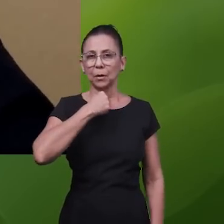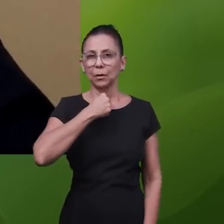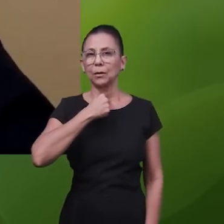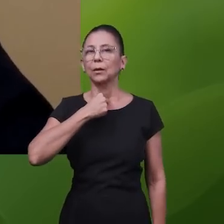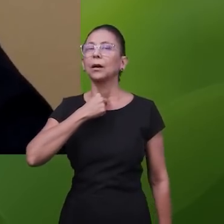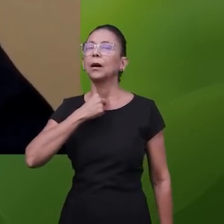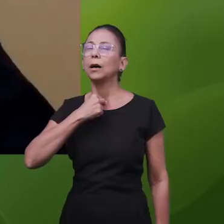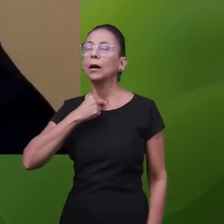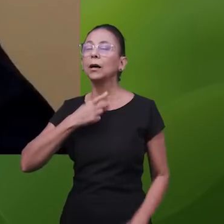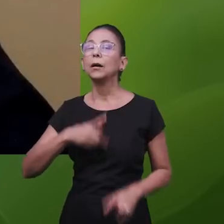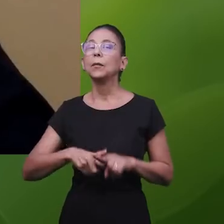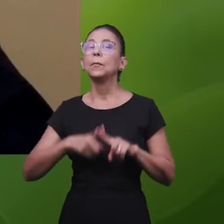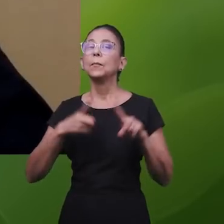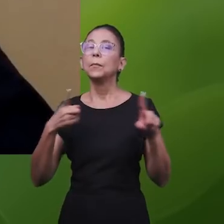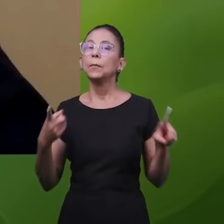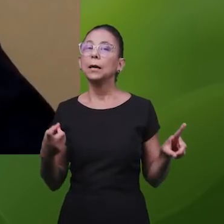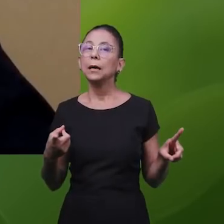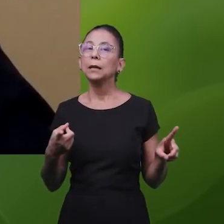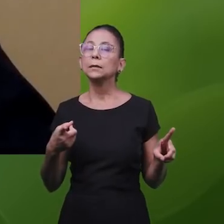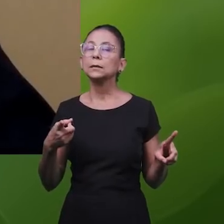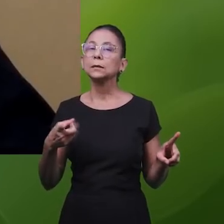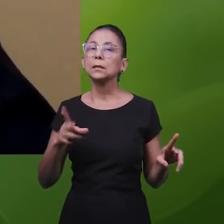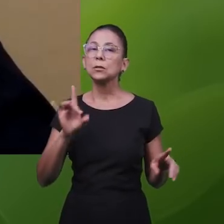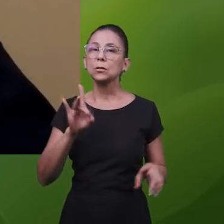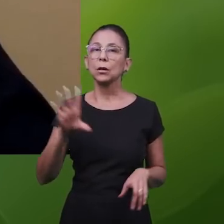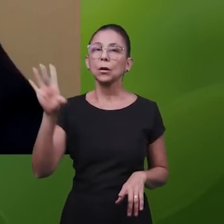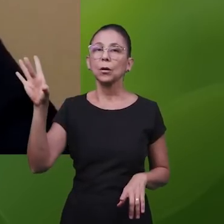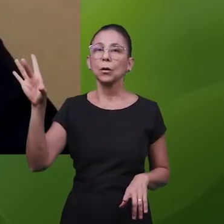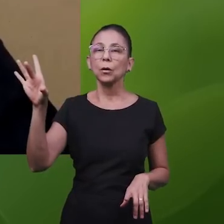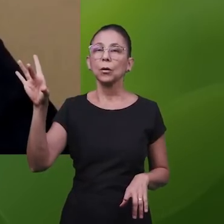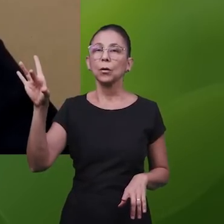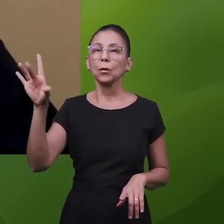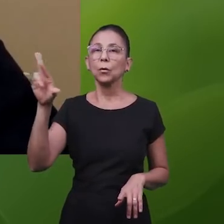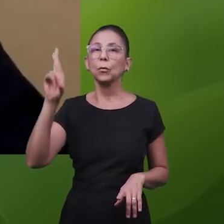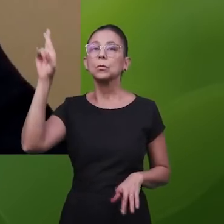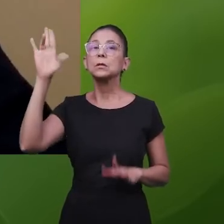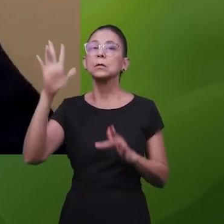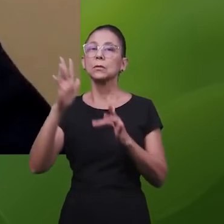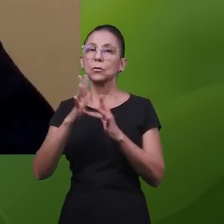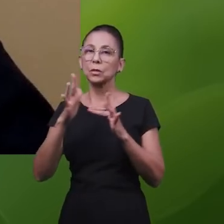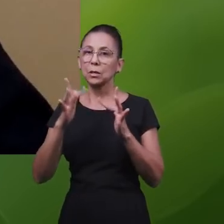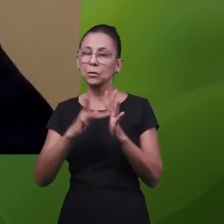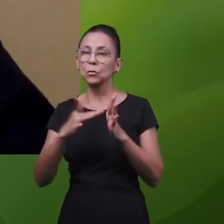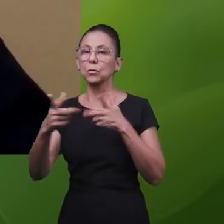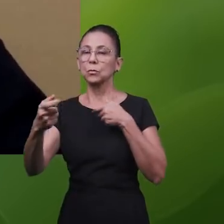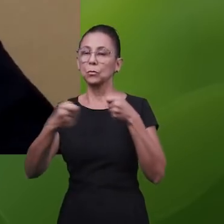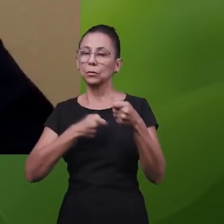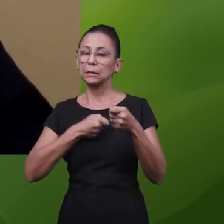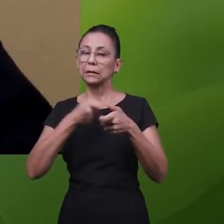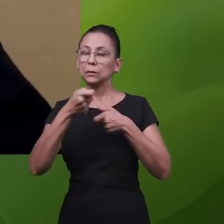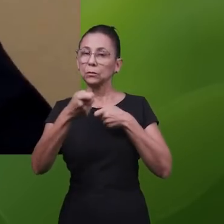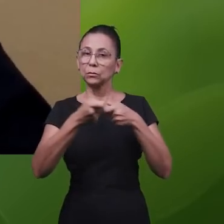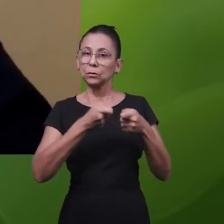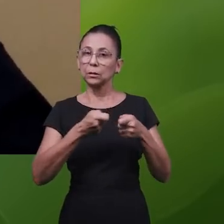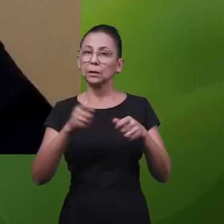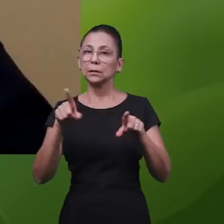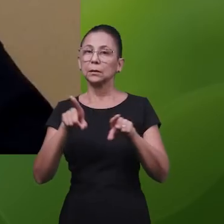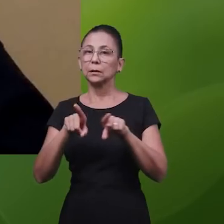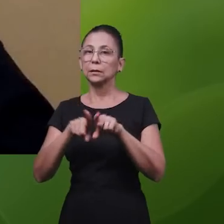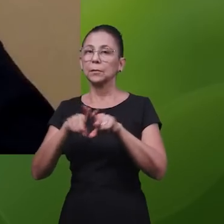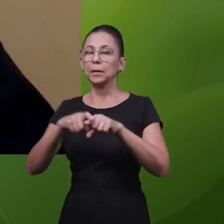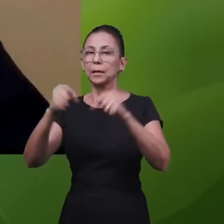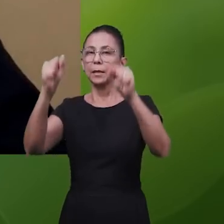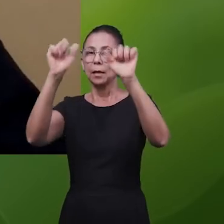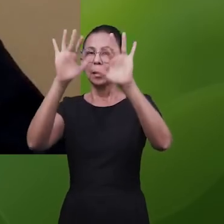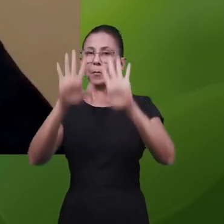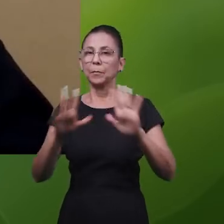em nós é o Senhor Jesus. O que tem que reinar em nós é a bênção do seu Espírito Santo.